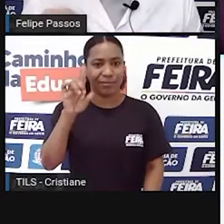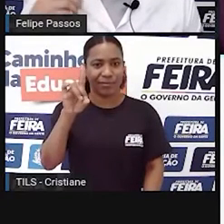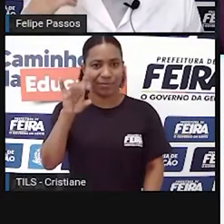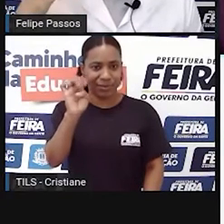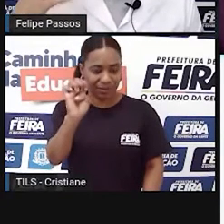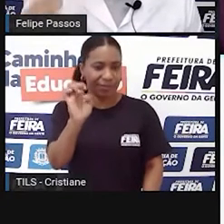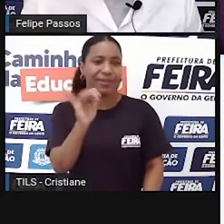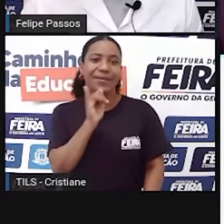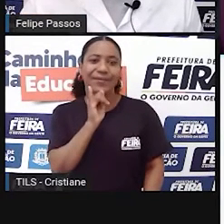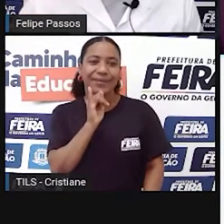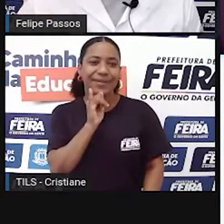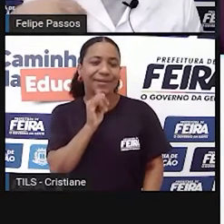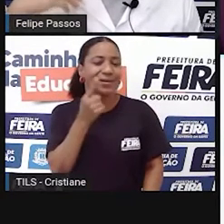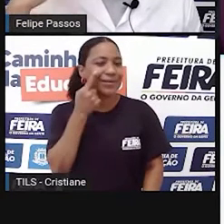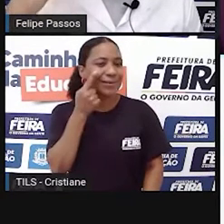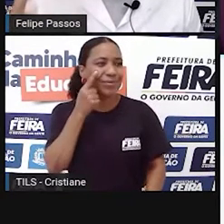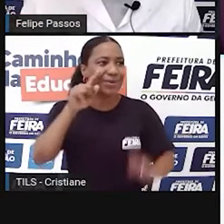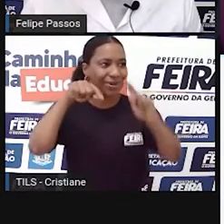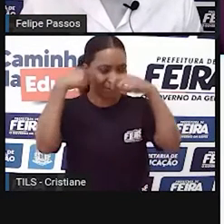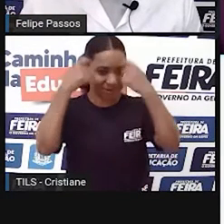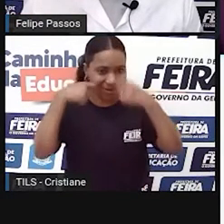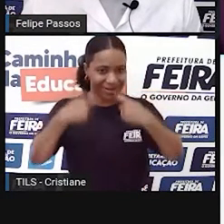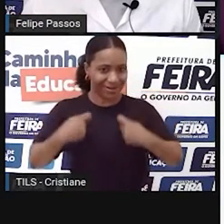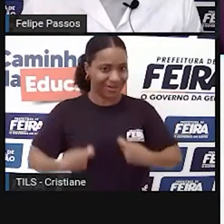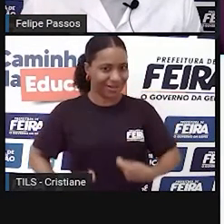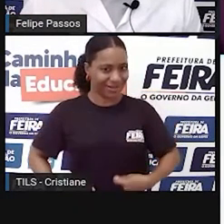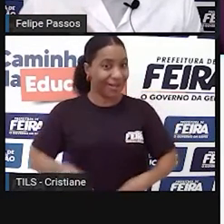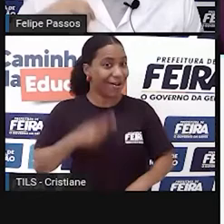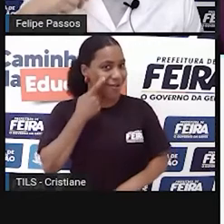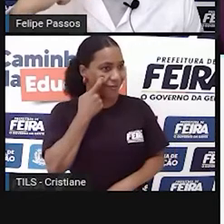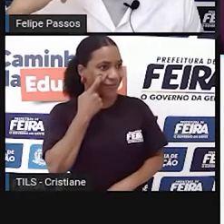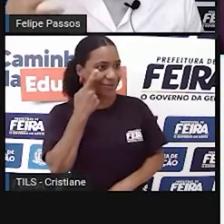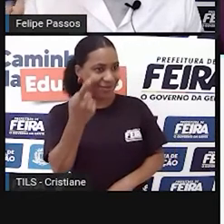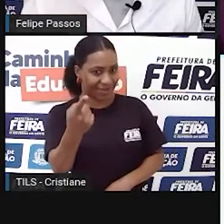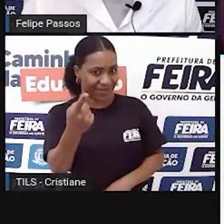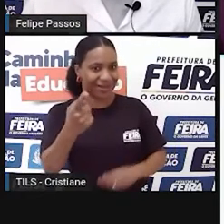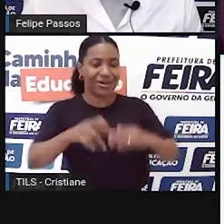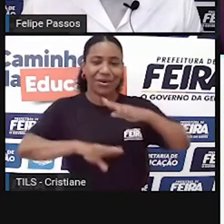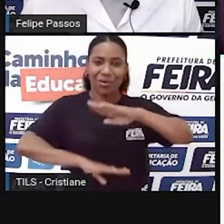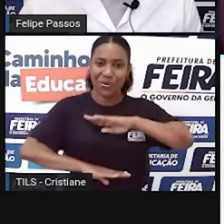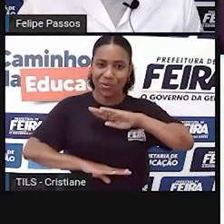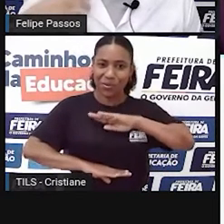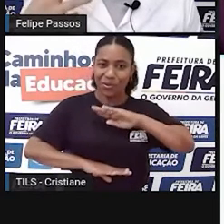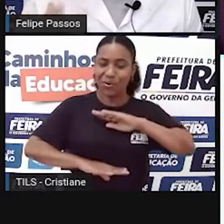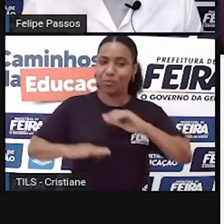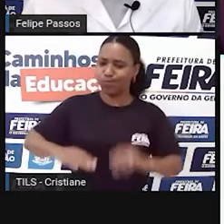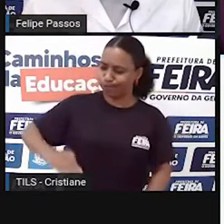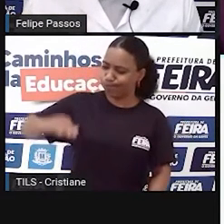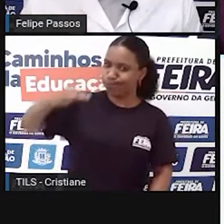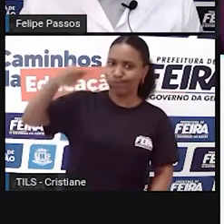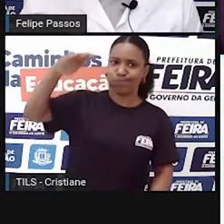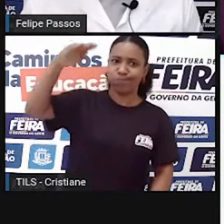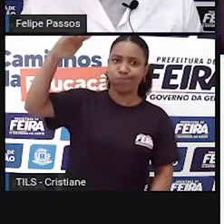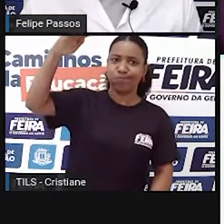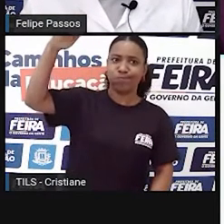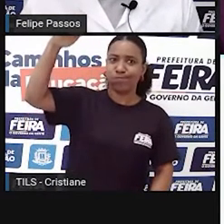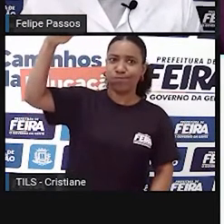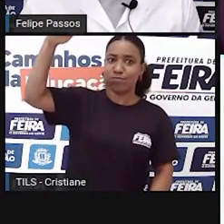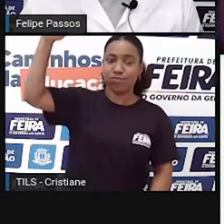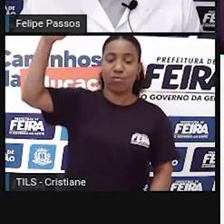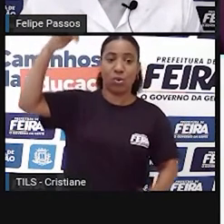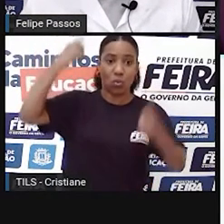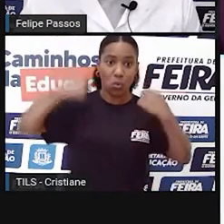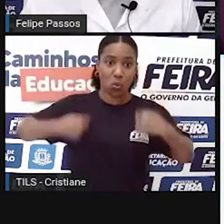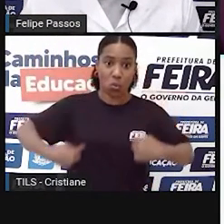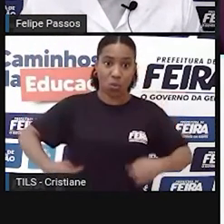né? Justamente pelo corpo estar crescendo aceleradamente, pelas mudanças, pela maturação, é um período de